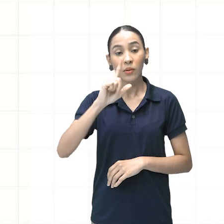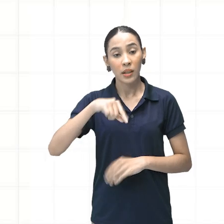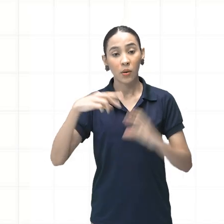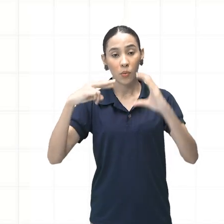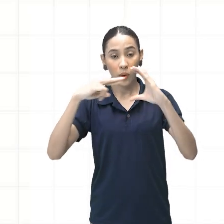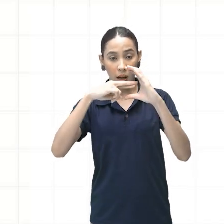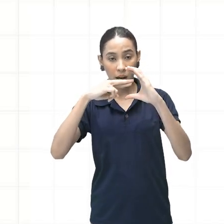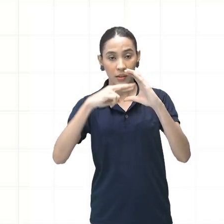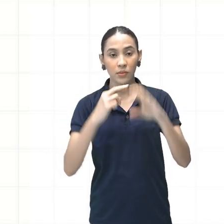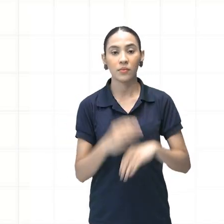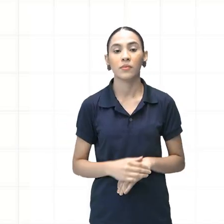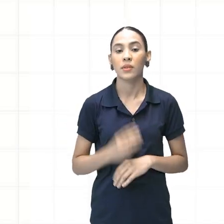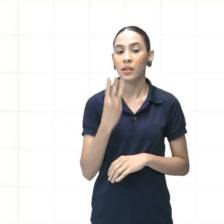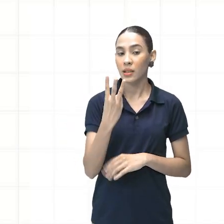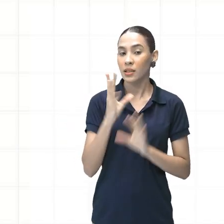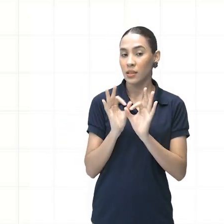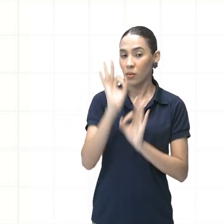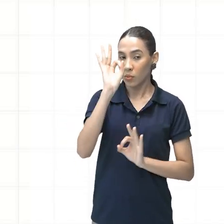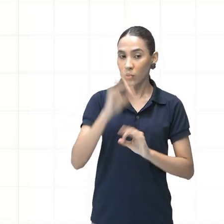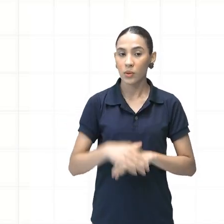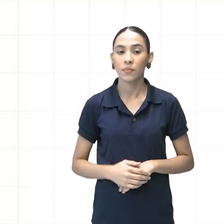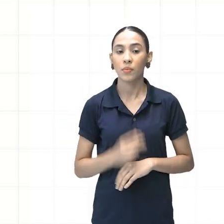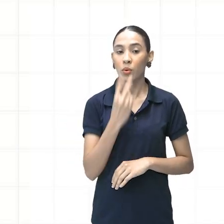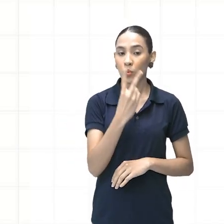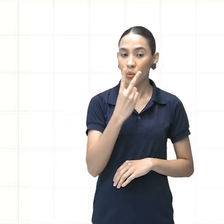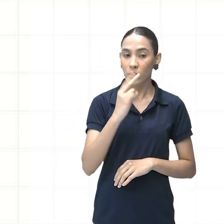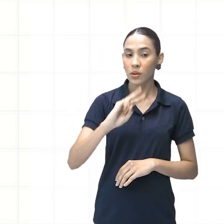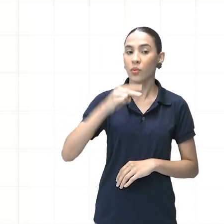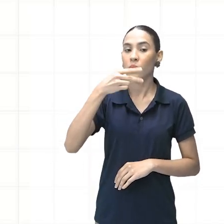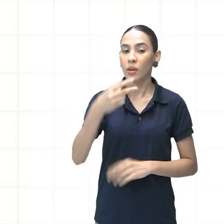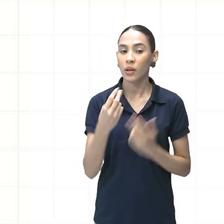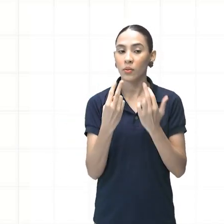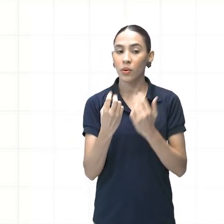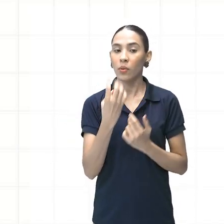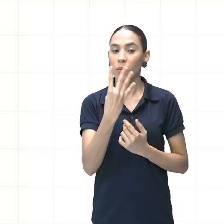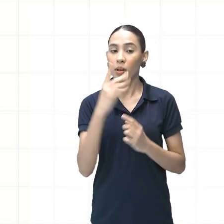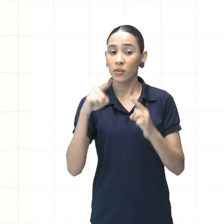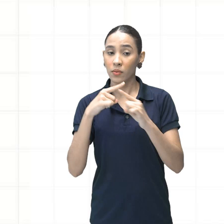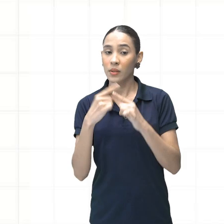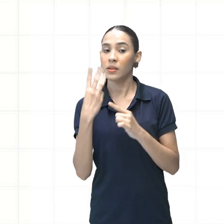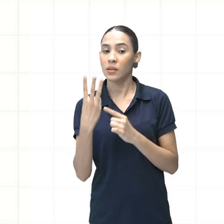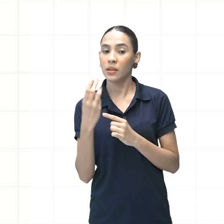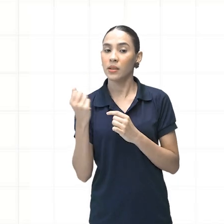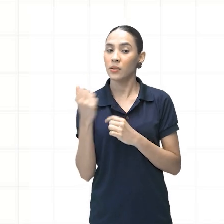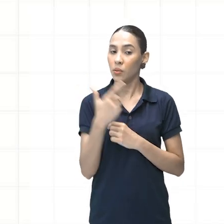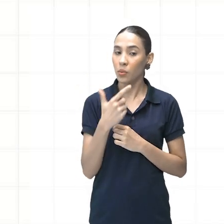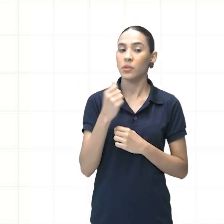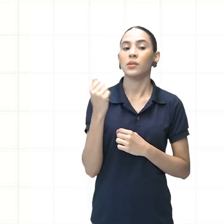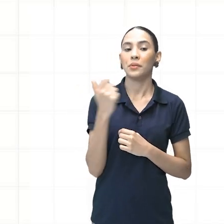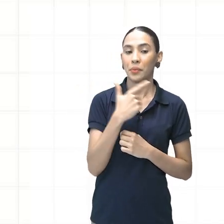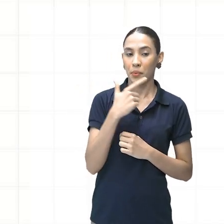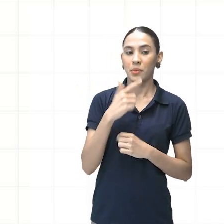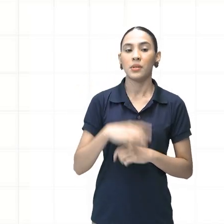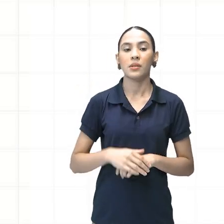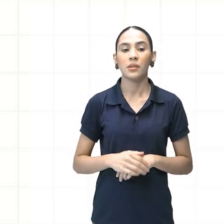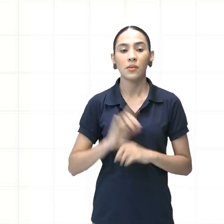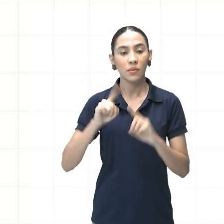raio, 3 é a altura, 2 ao quadrado é 4, 4 vezes 3 é 12, e 12